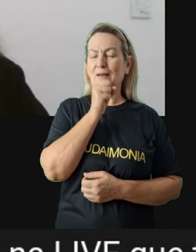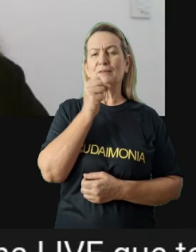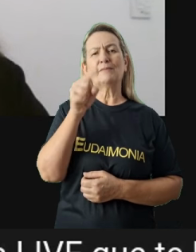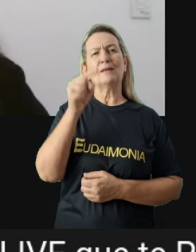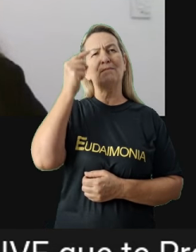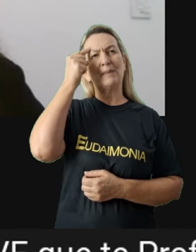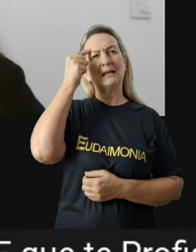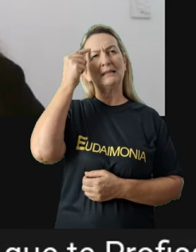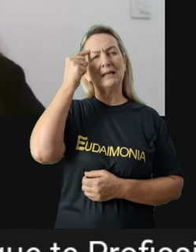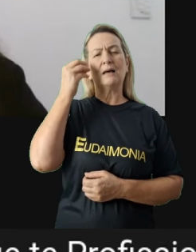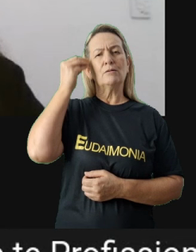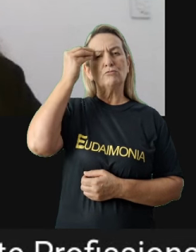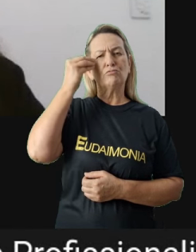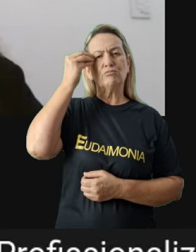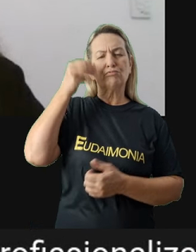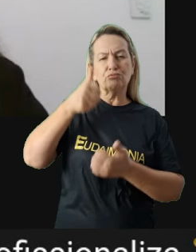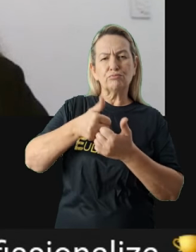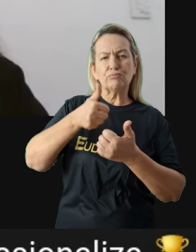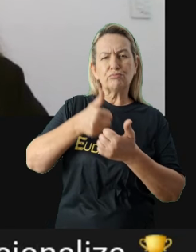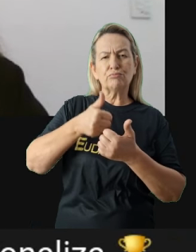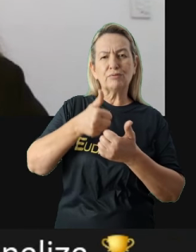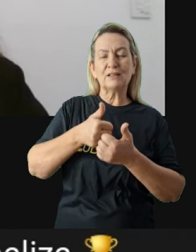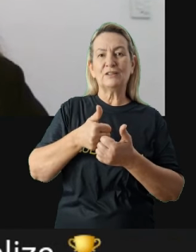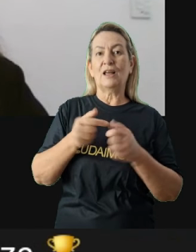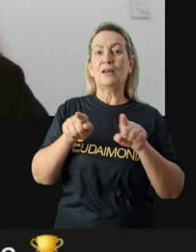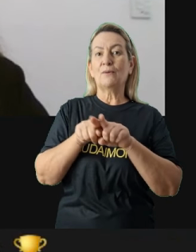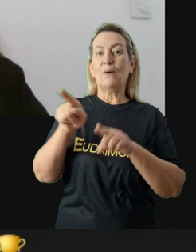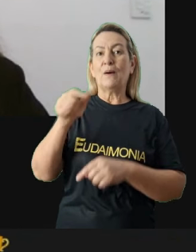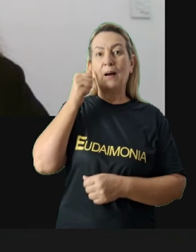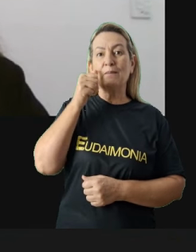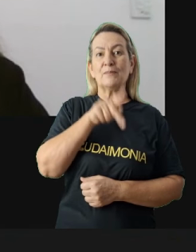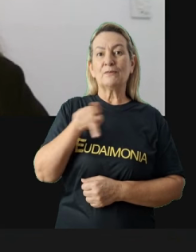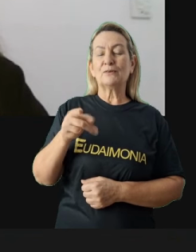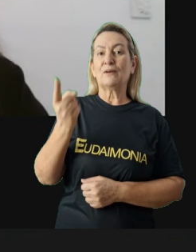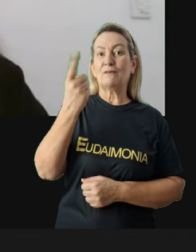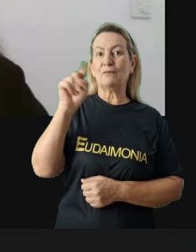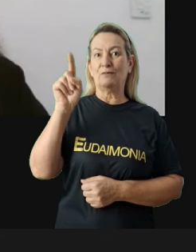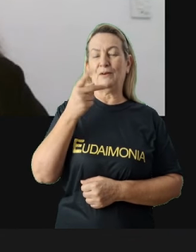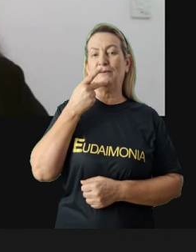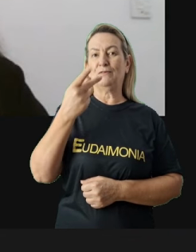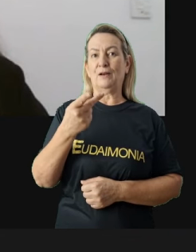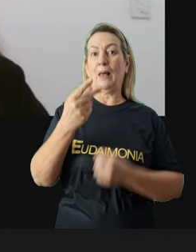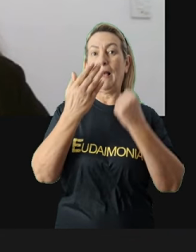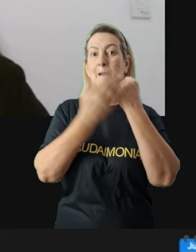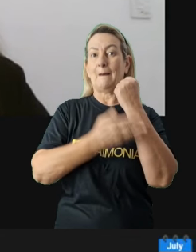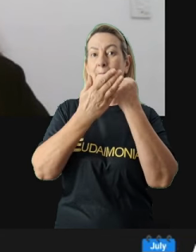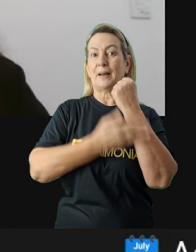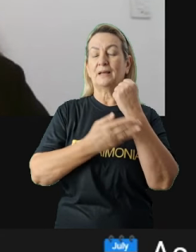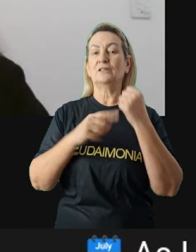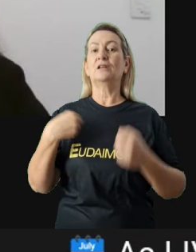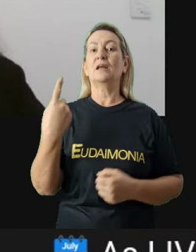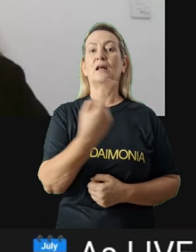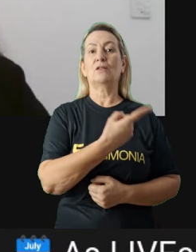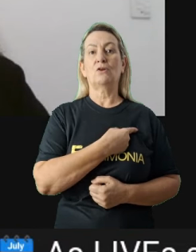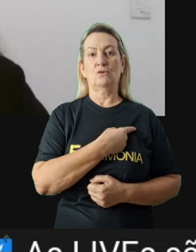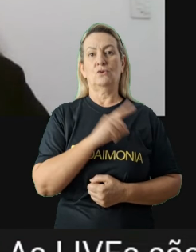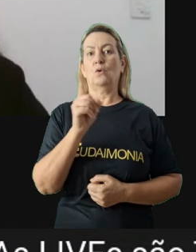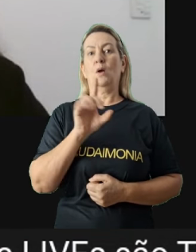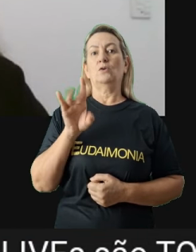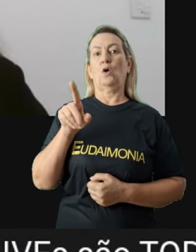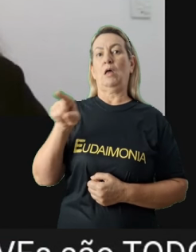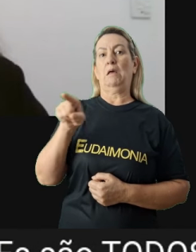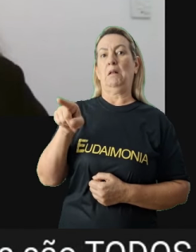bom? Pessoal, obrigado, muito bom estar aqui com vocês nesse sábado, se colocando a pensar, se colocando a refletir, como a Rosinda colocou